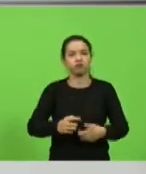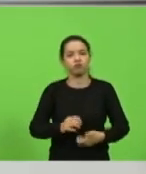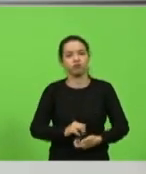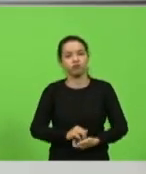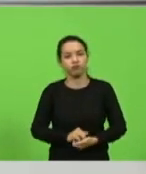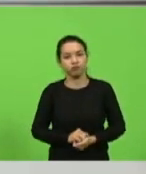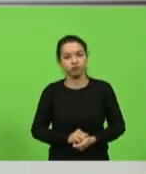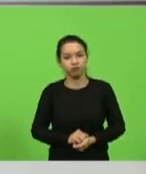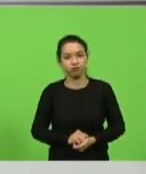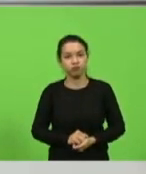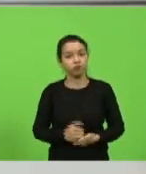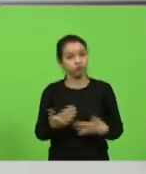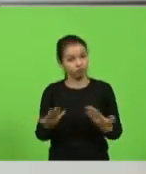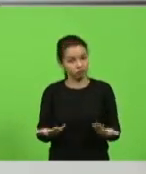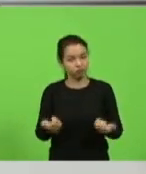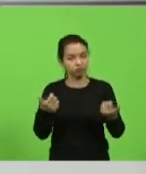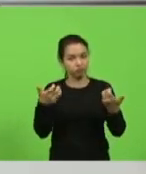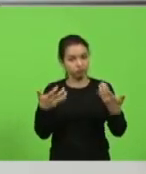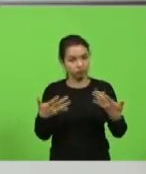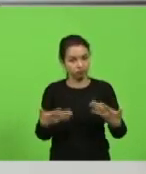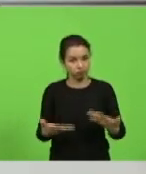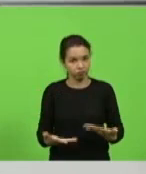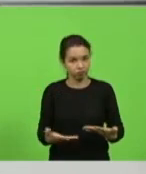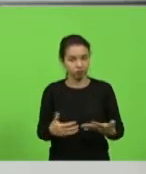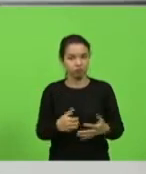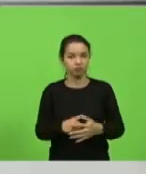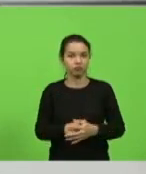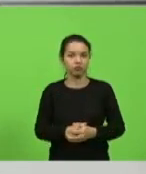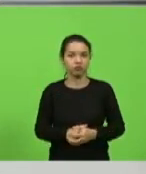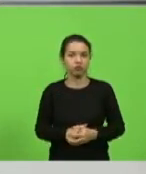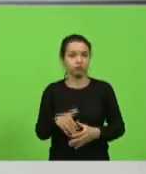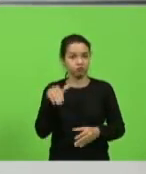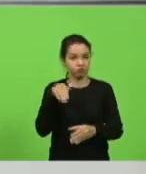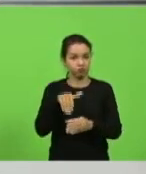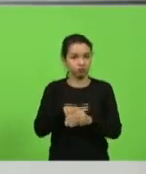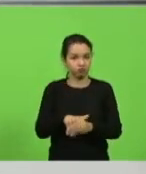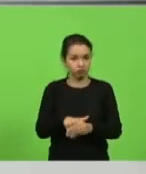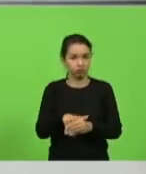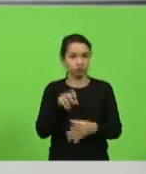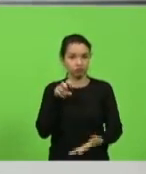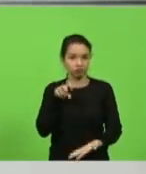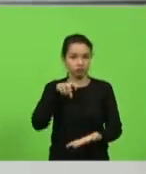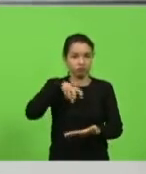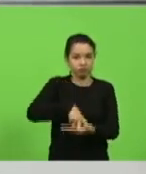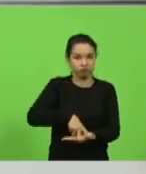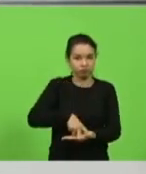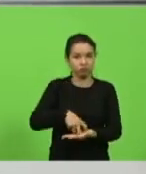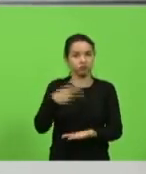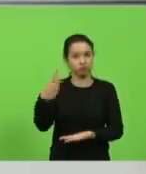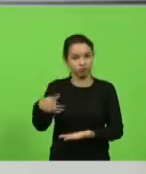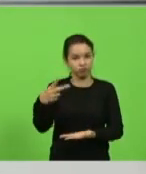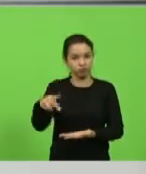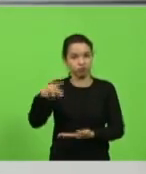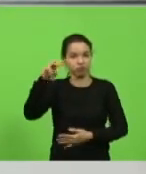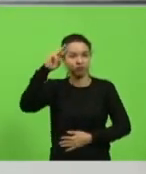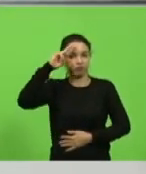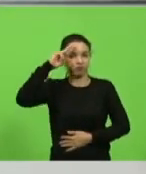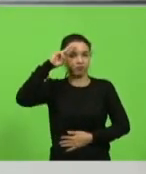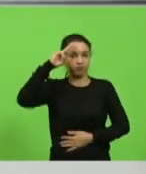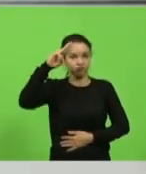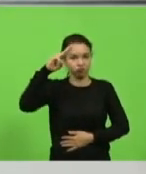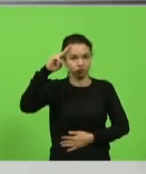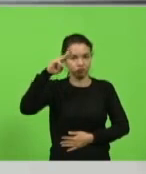Diante do exposto, voto pela condenação do denunciado, senhor Carlos Moisés da Silva,